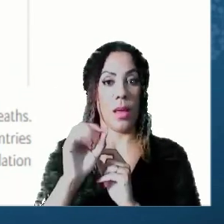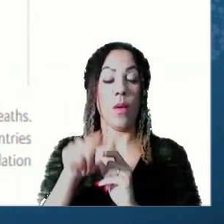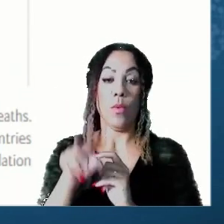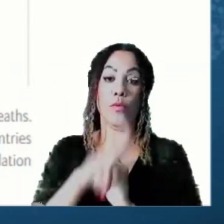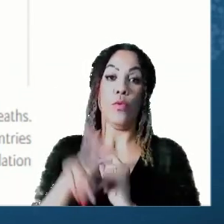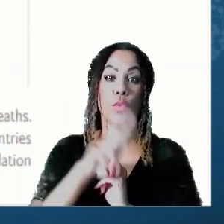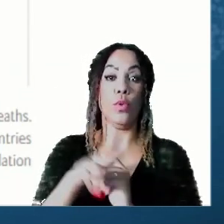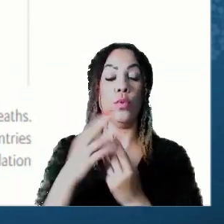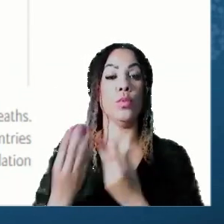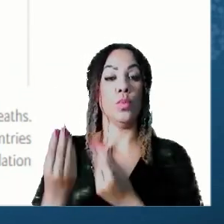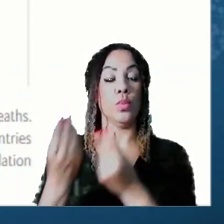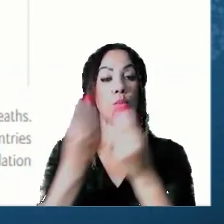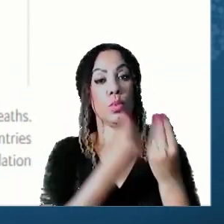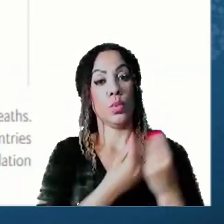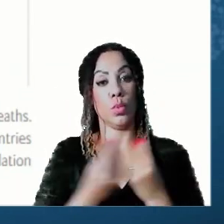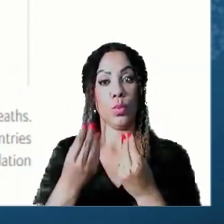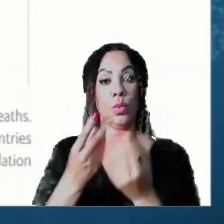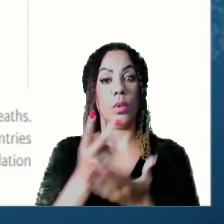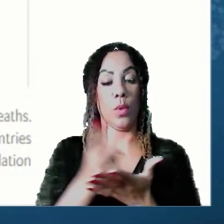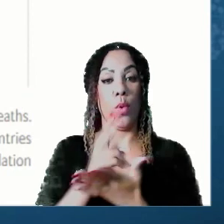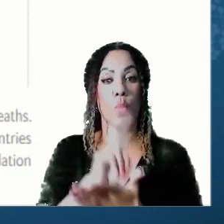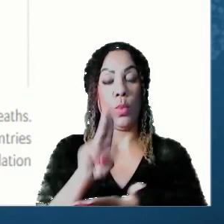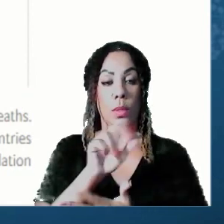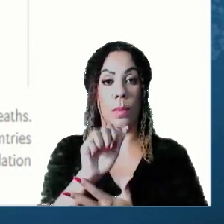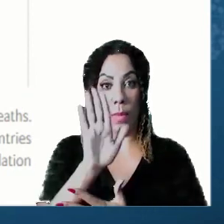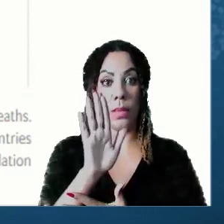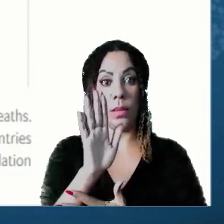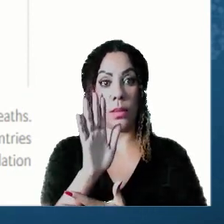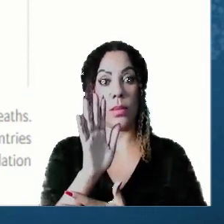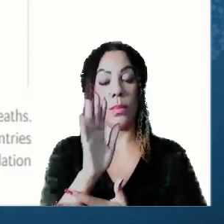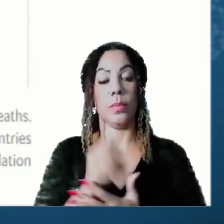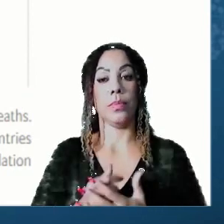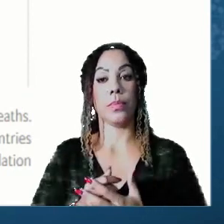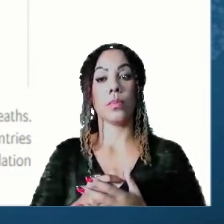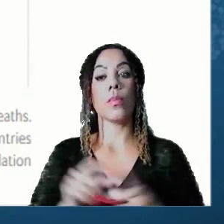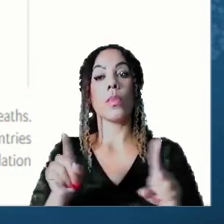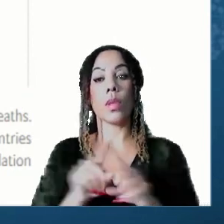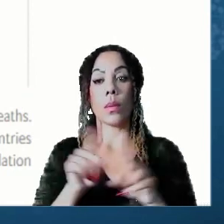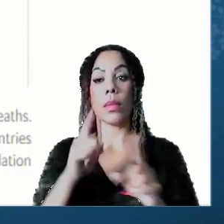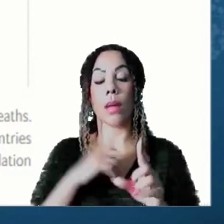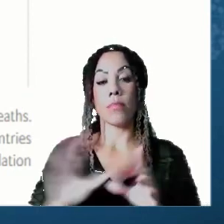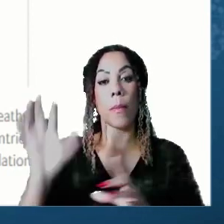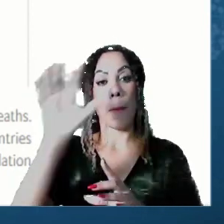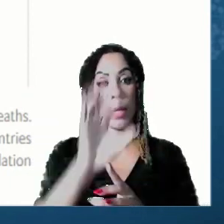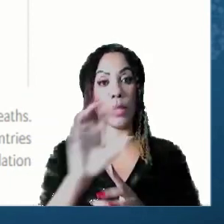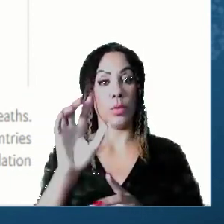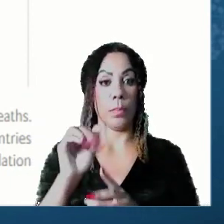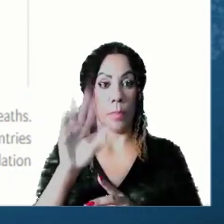com muita frequência e uma cobertura geográfica muito grande. Essa